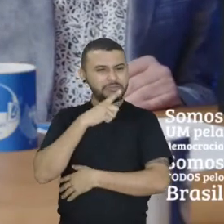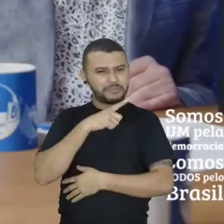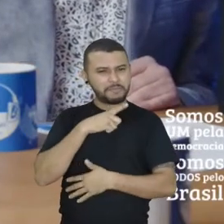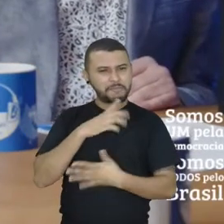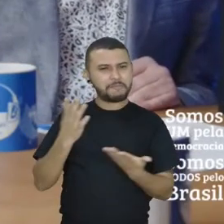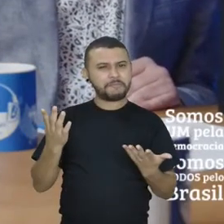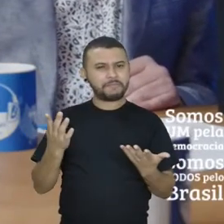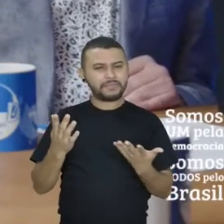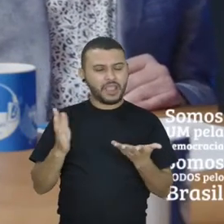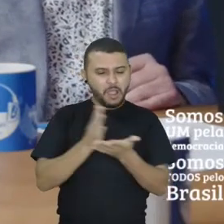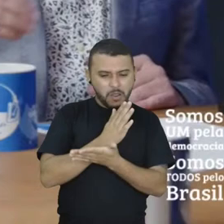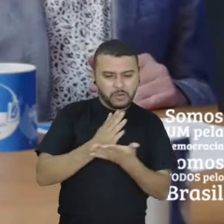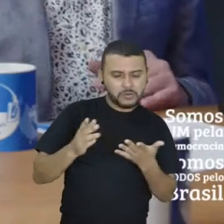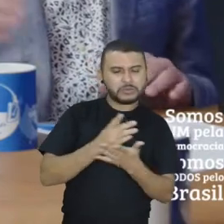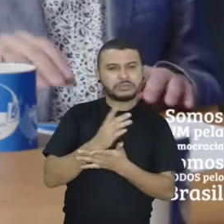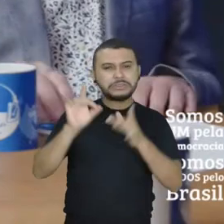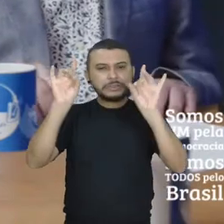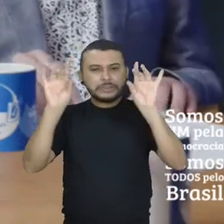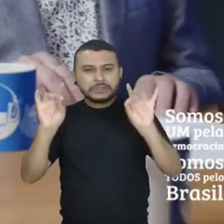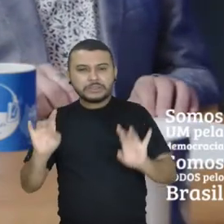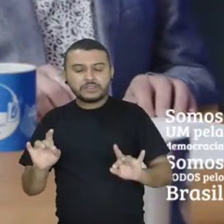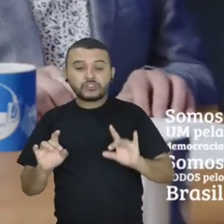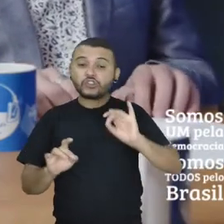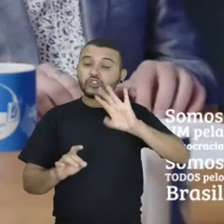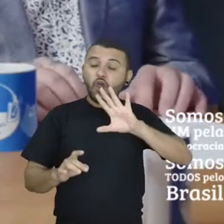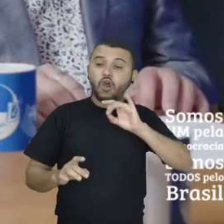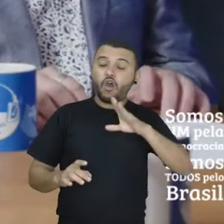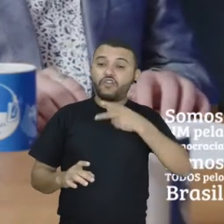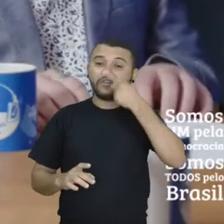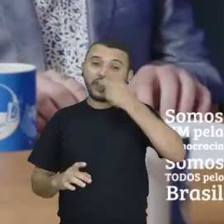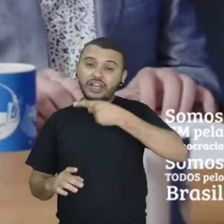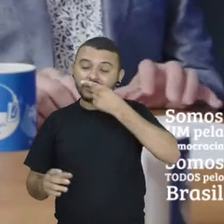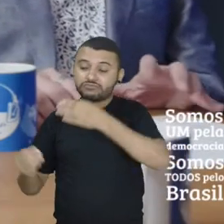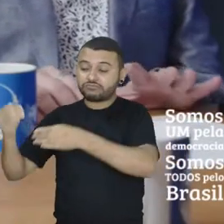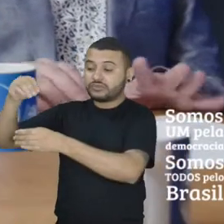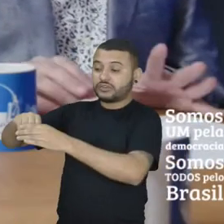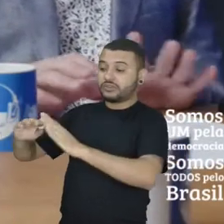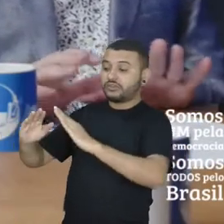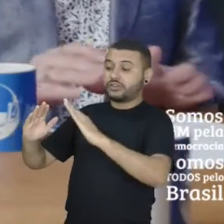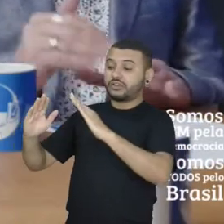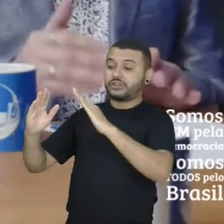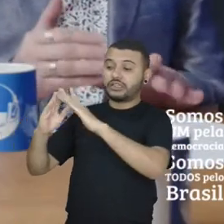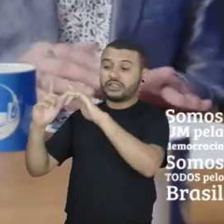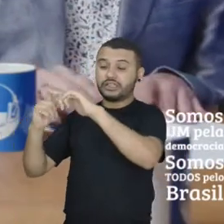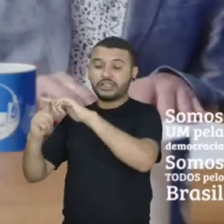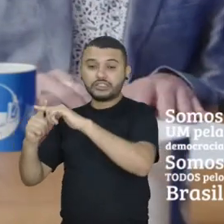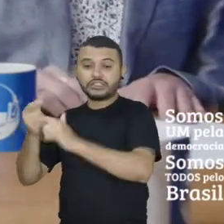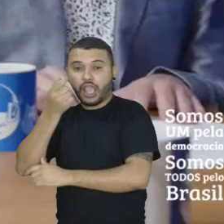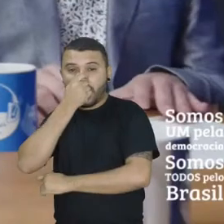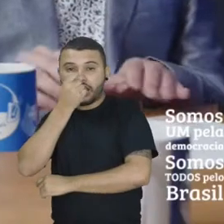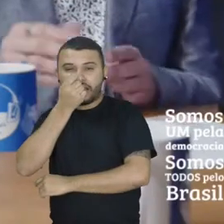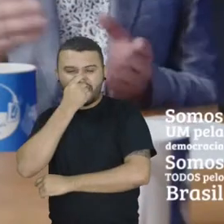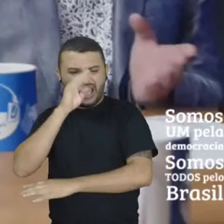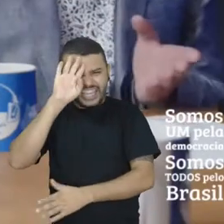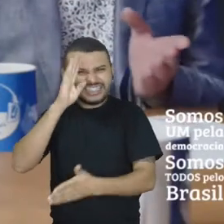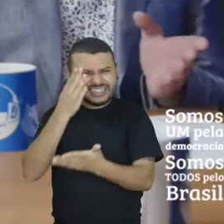algumas sessões especiais onde a gente só comenta o que acontece no meio evangélico e a gente, às vezes, não consegue acreditar que é verdade, a gente deu risada e